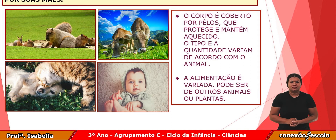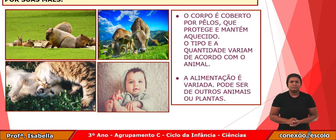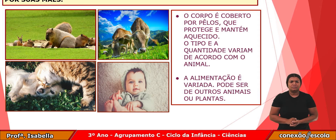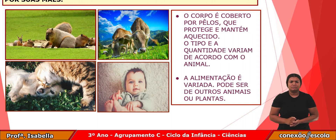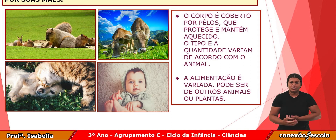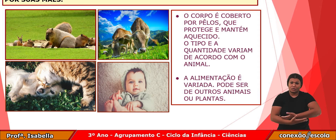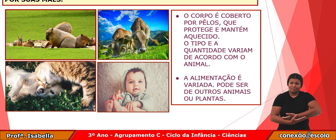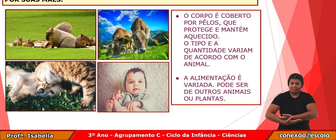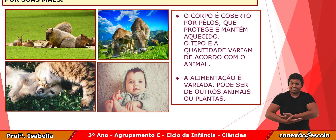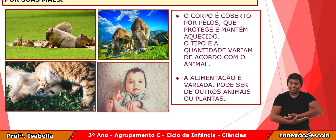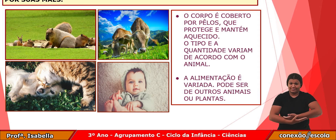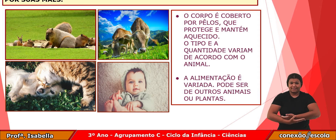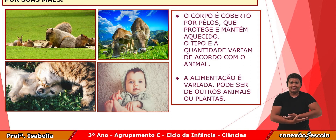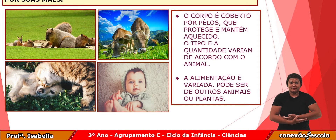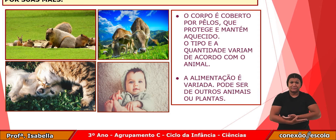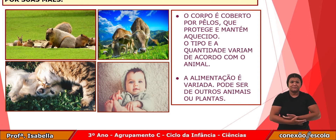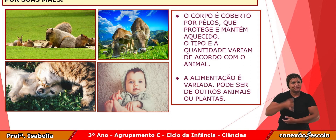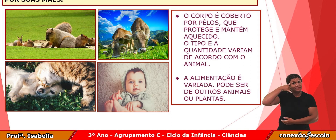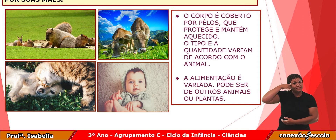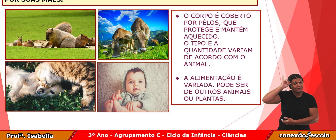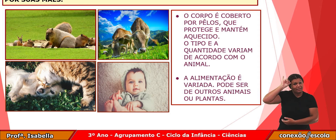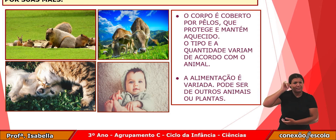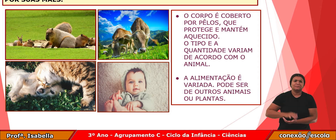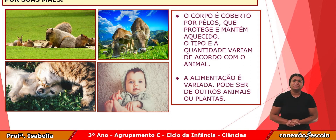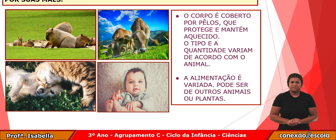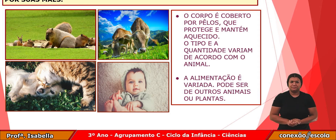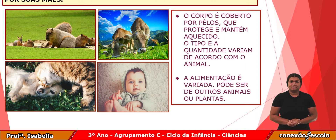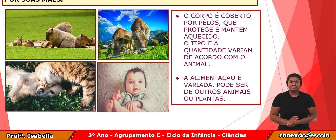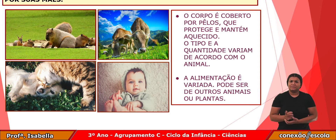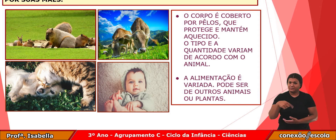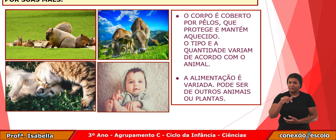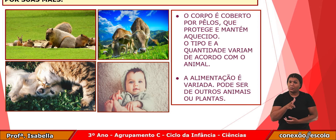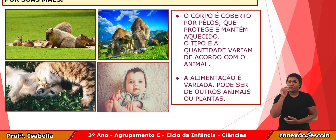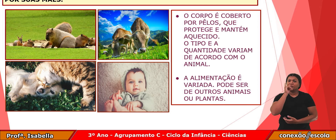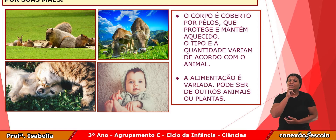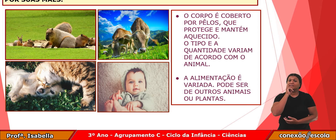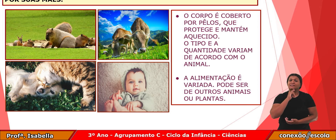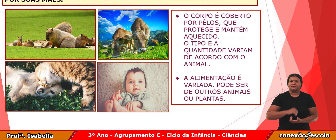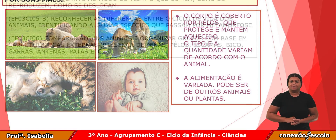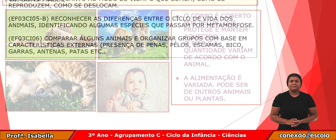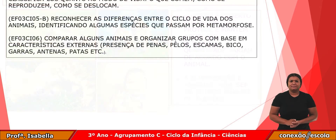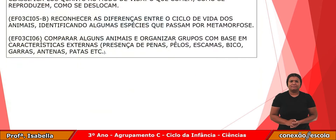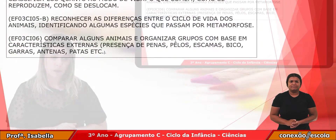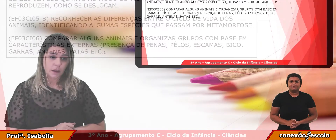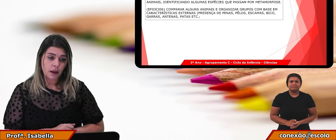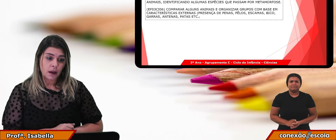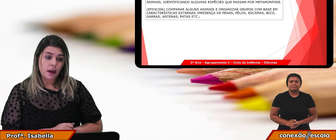Um bebezinho, as vacas. Então, esses são outros exemplos.